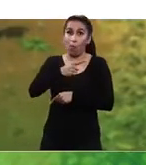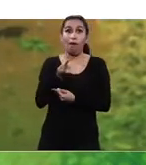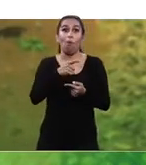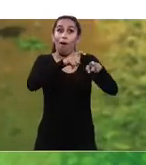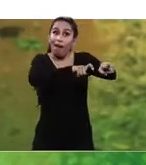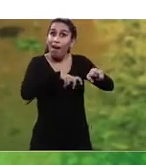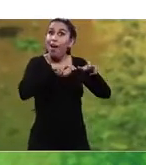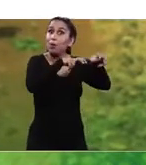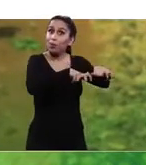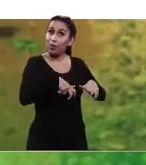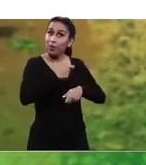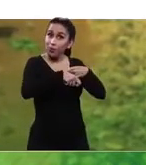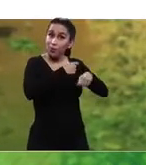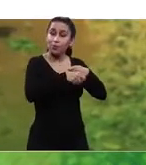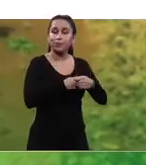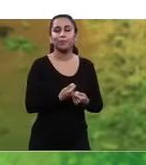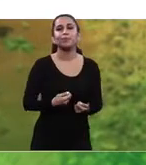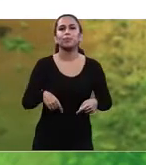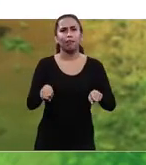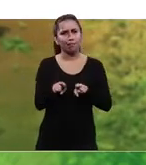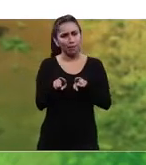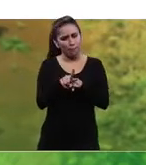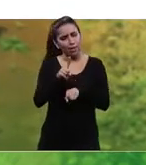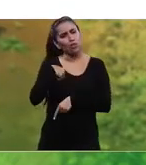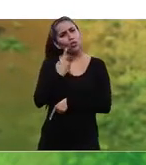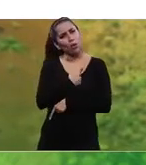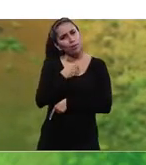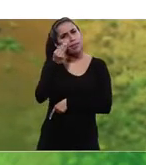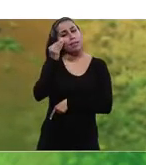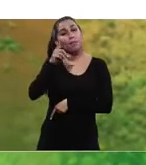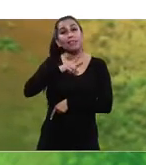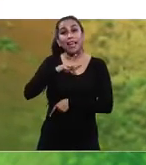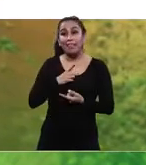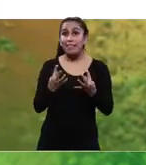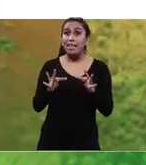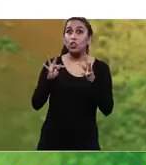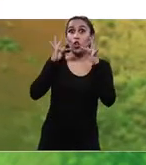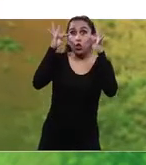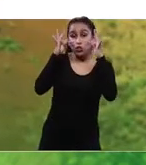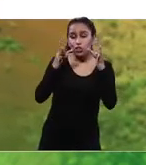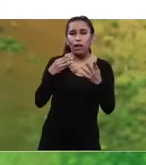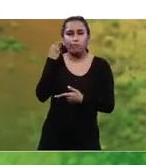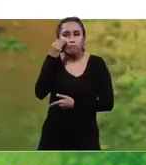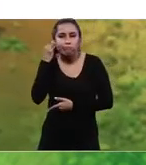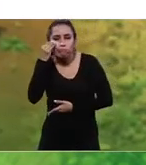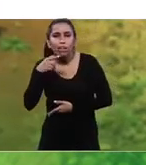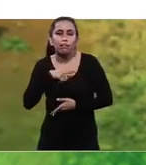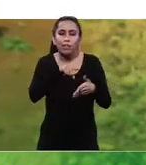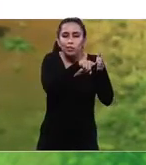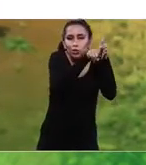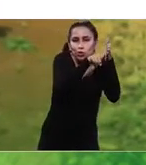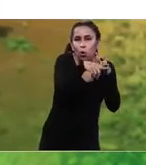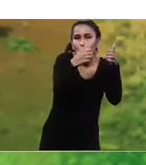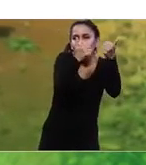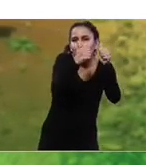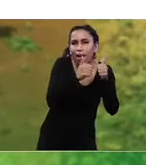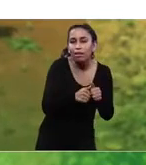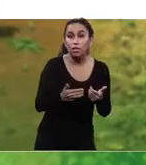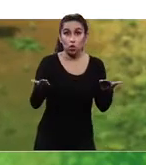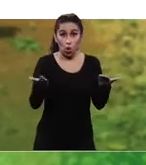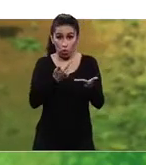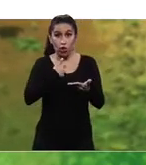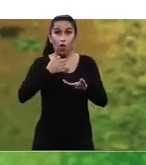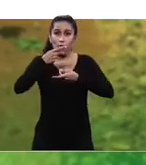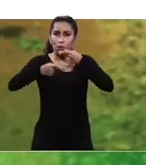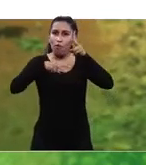Também entregamos inteligência de mercado para as empresas através de estudos e análises, e hoje eu vou estar falando um pouco para